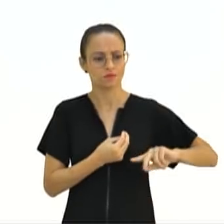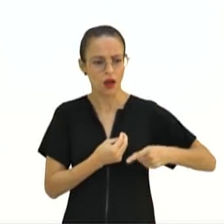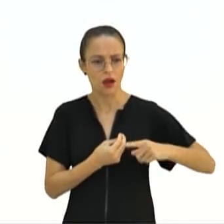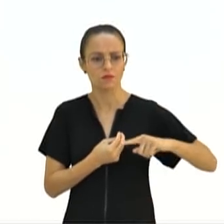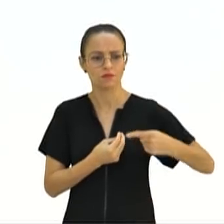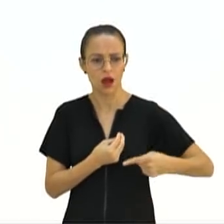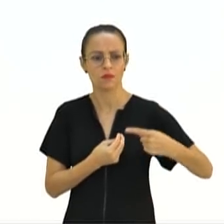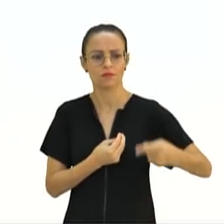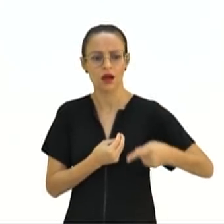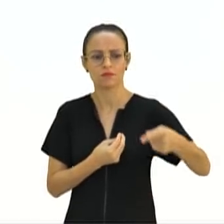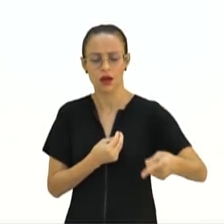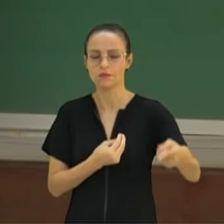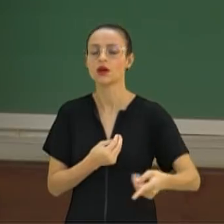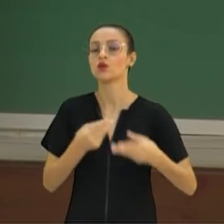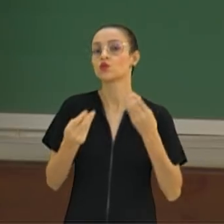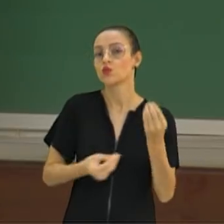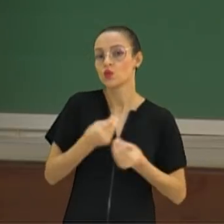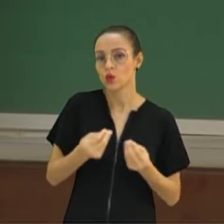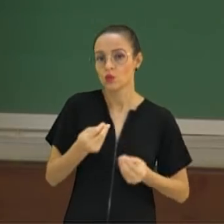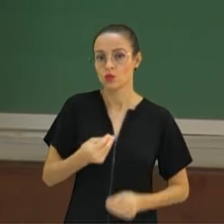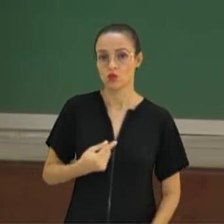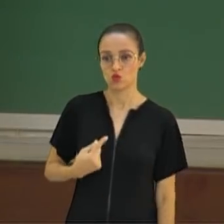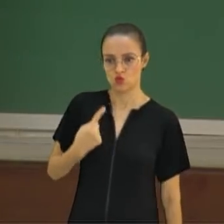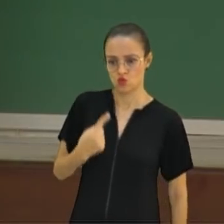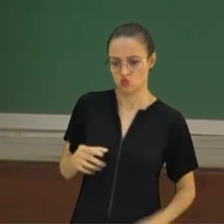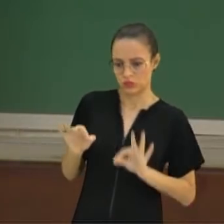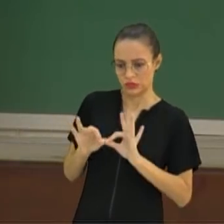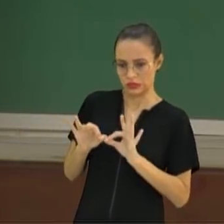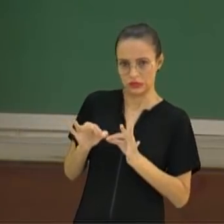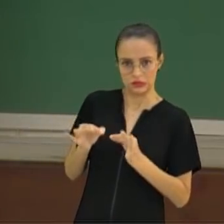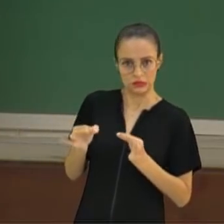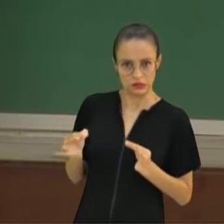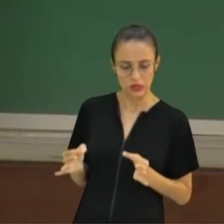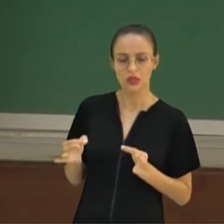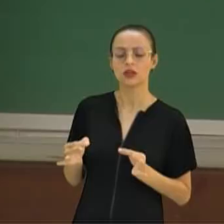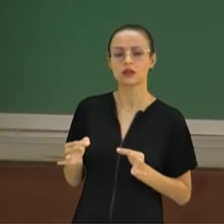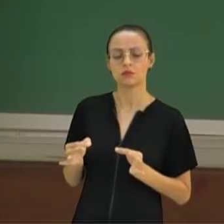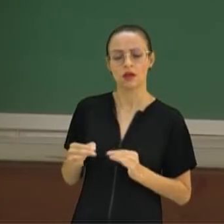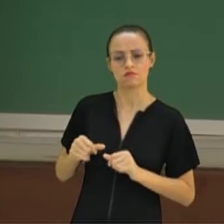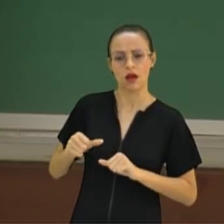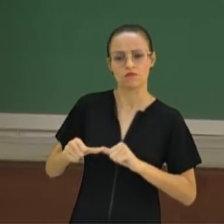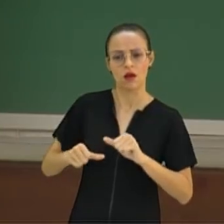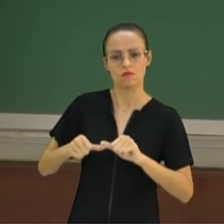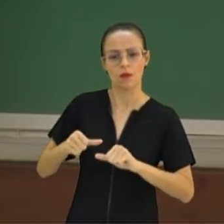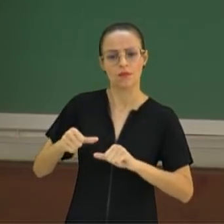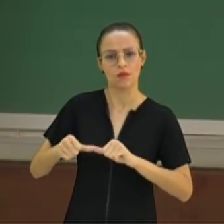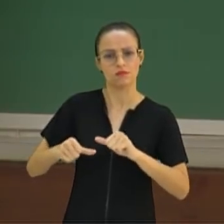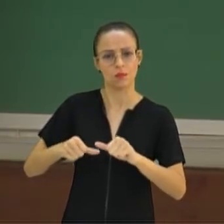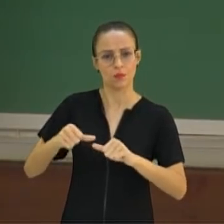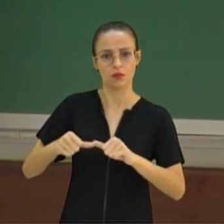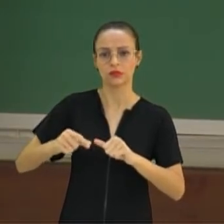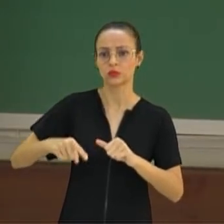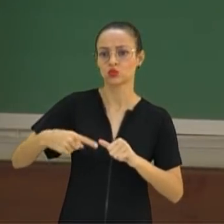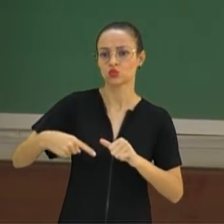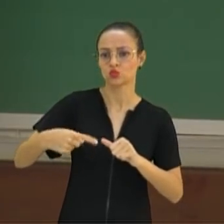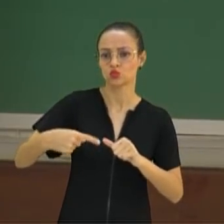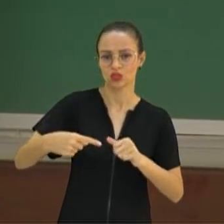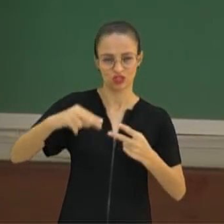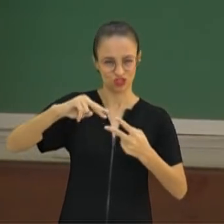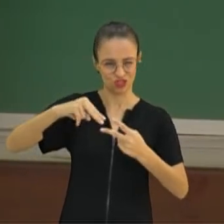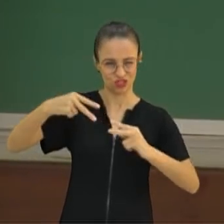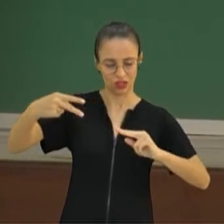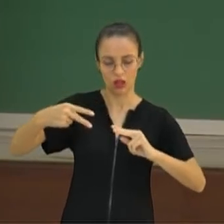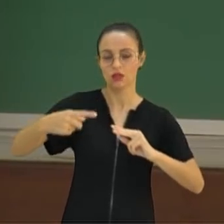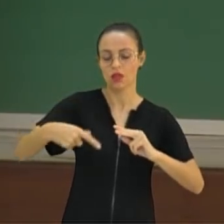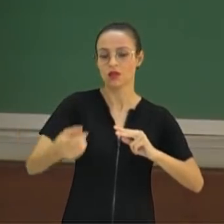Então, surge a partir de um ser mais simples, né? Acontecem mutações, acontecem alterações no material genético